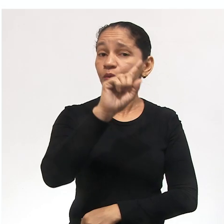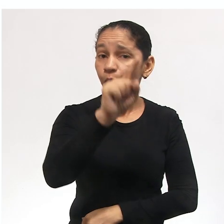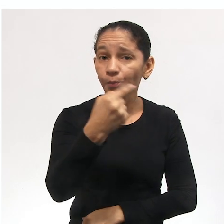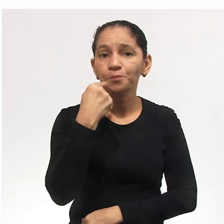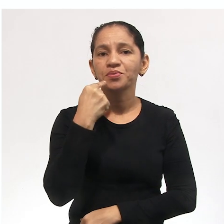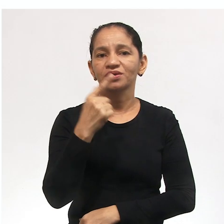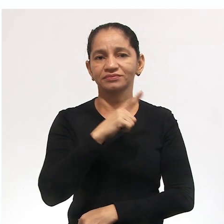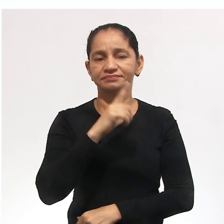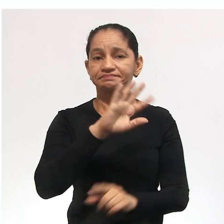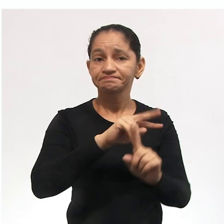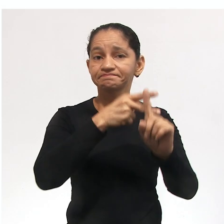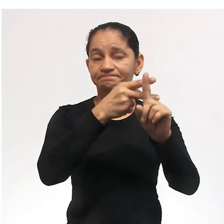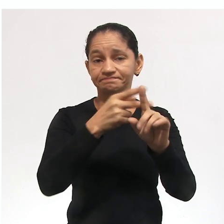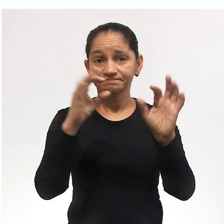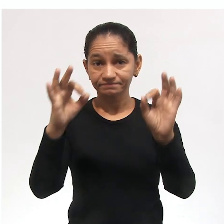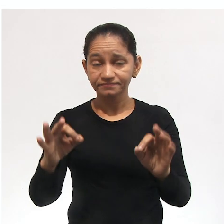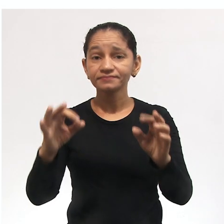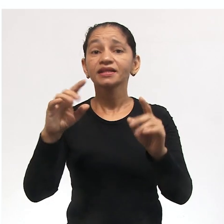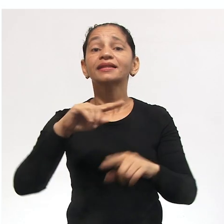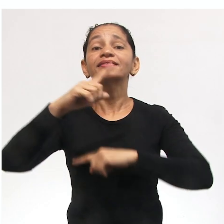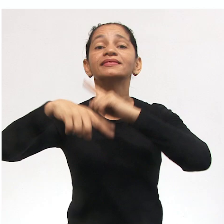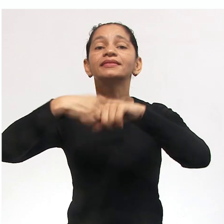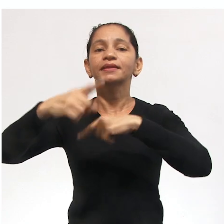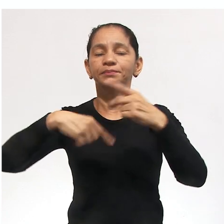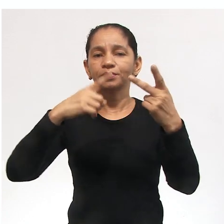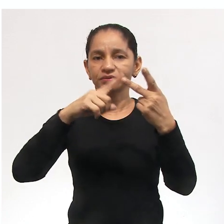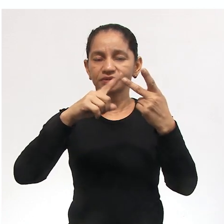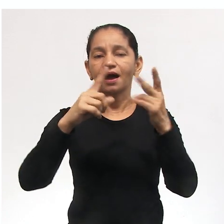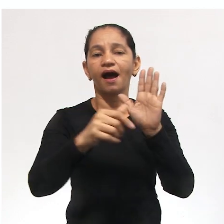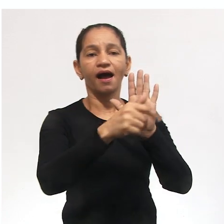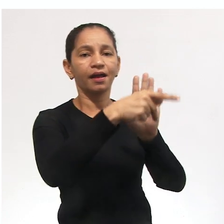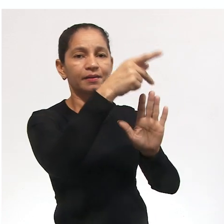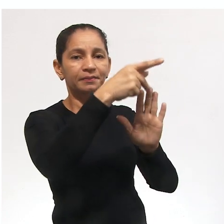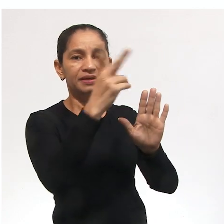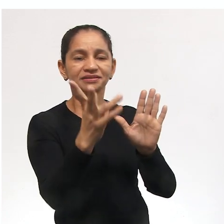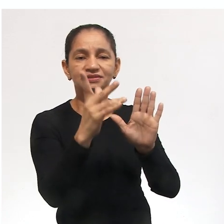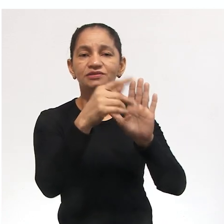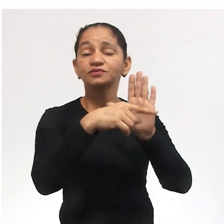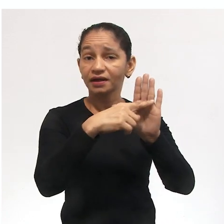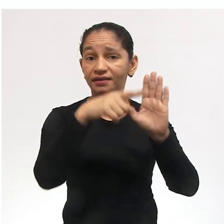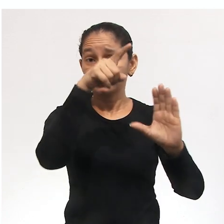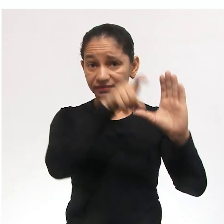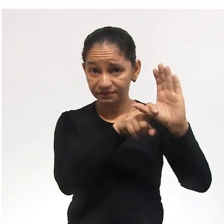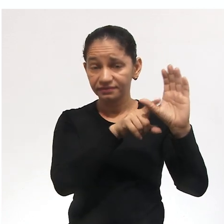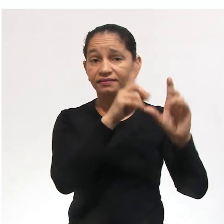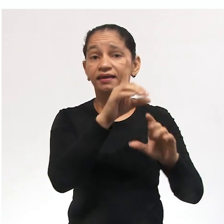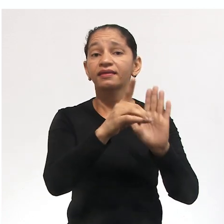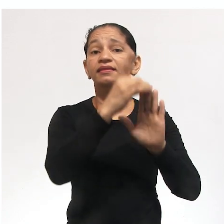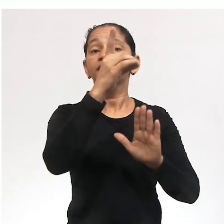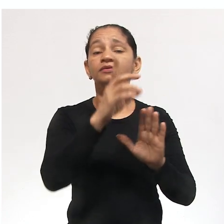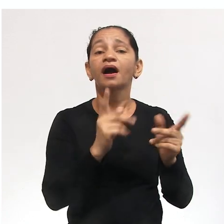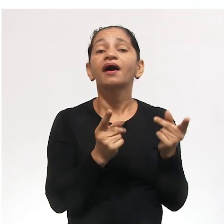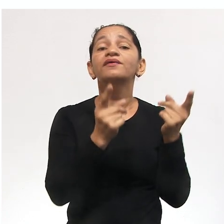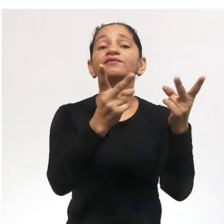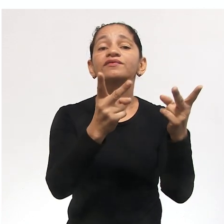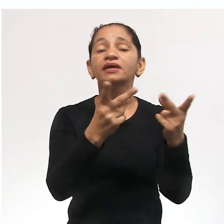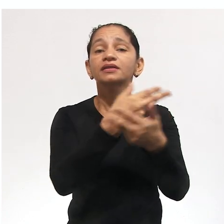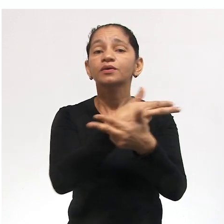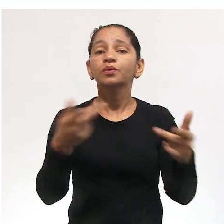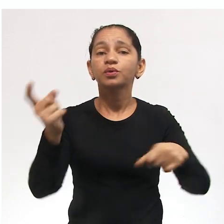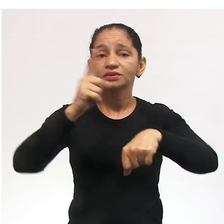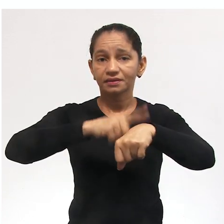registro dessa quinta venda, desse quinto fato, foi a venda de mercadorias à vista. Então, o segundo registro é referente